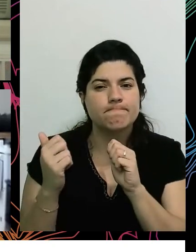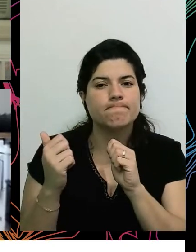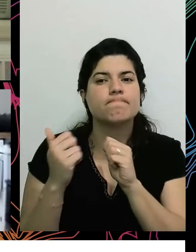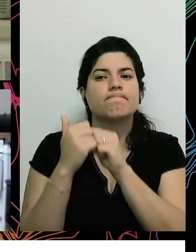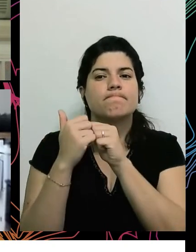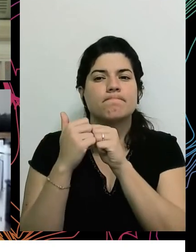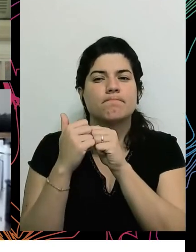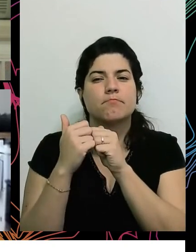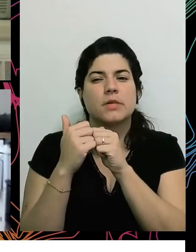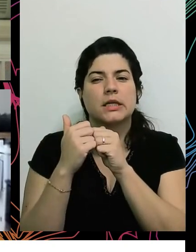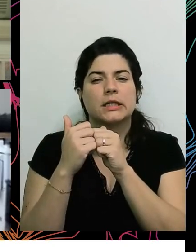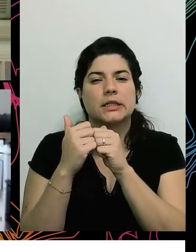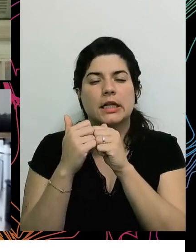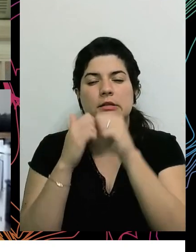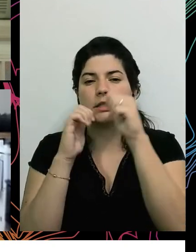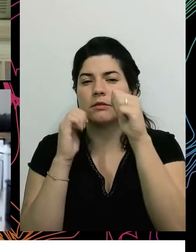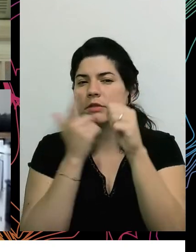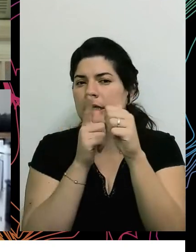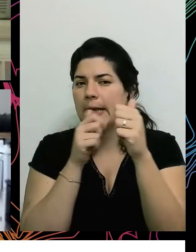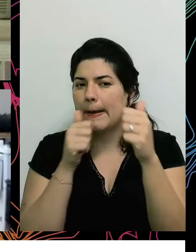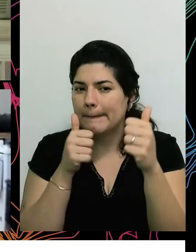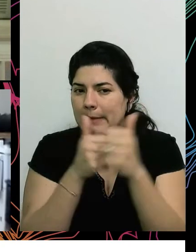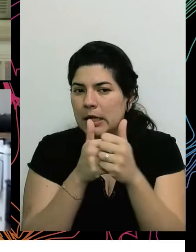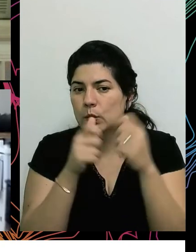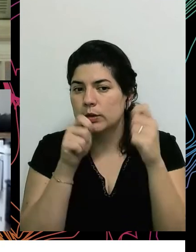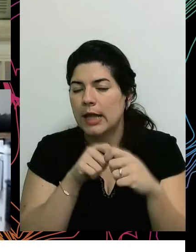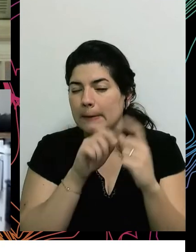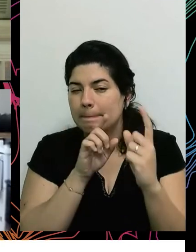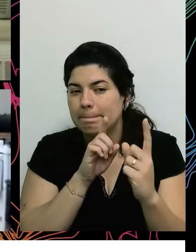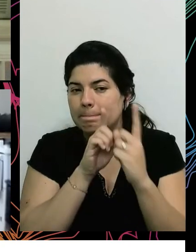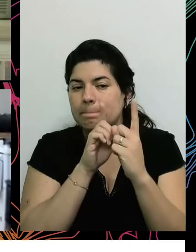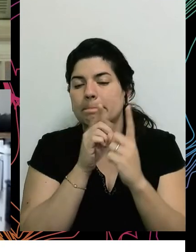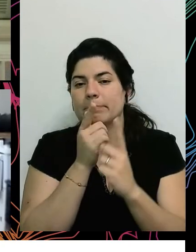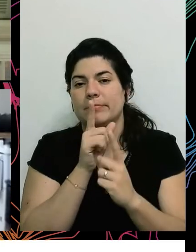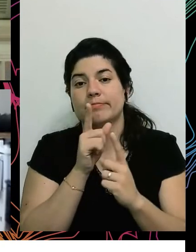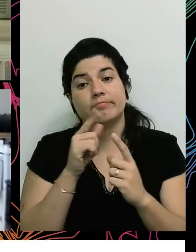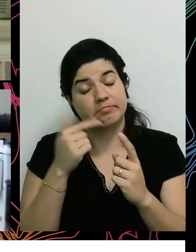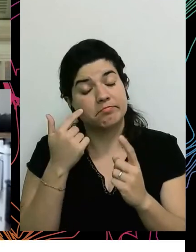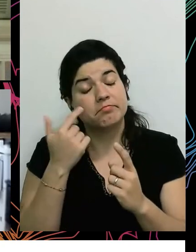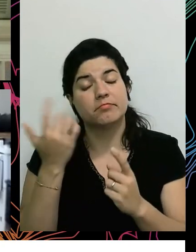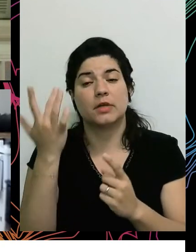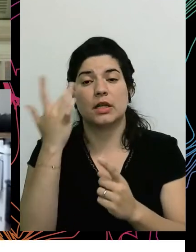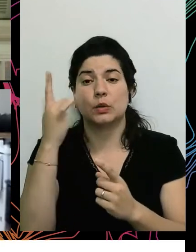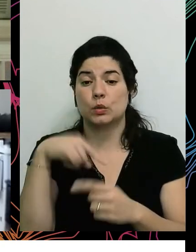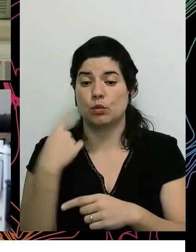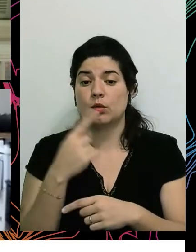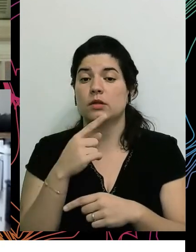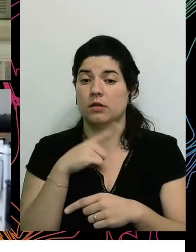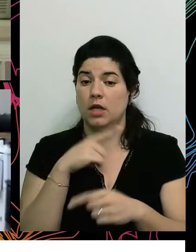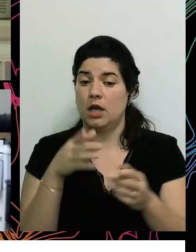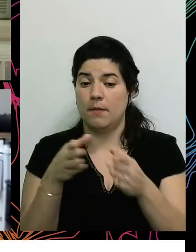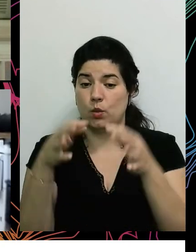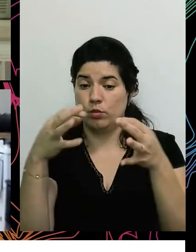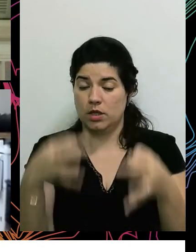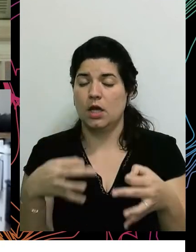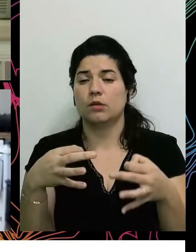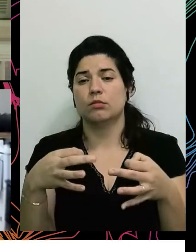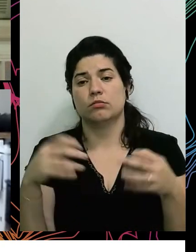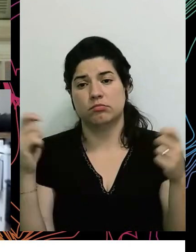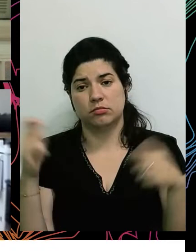né? Para que você consiga... Então, eu acho que a gente está indo pelo caminho certo e eu acho que tem